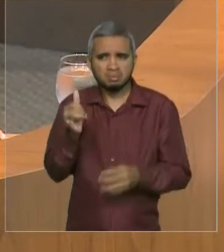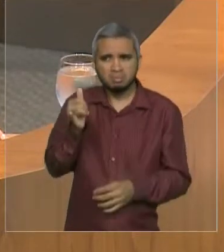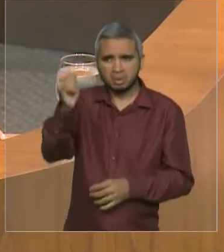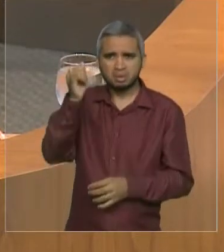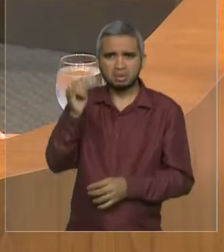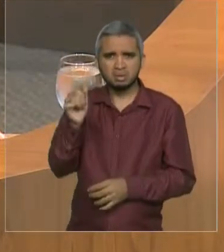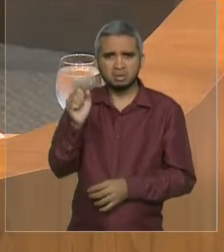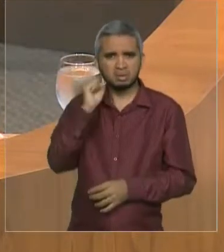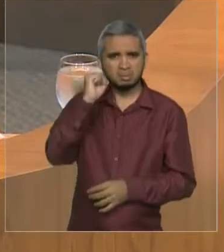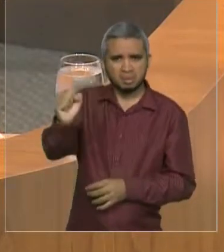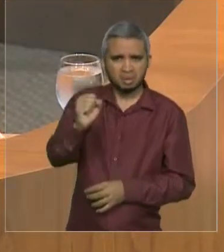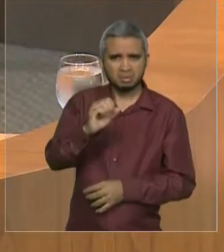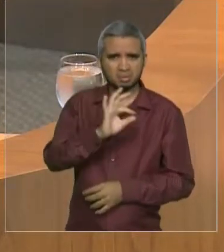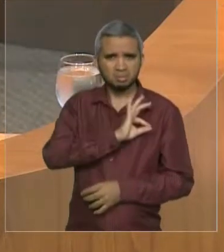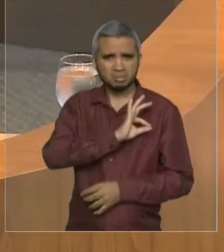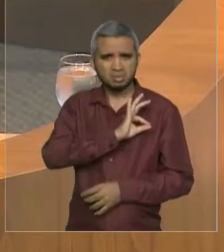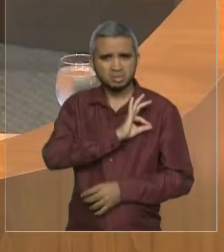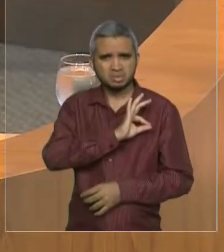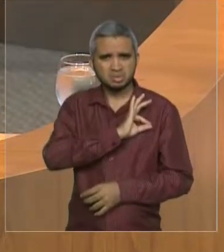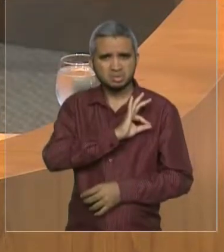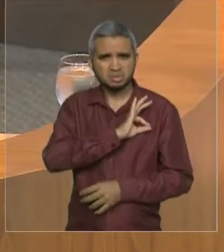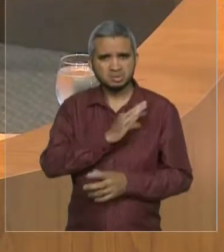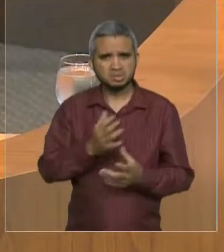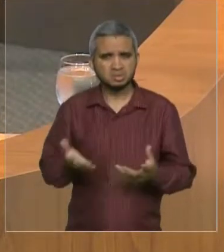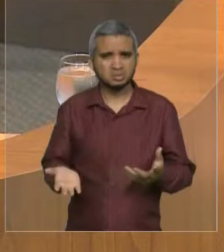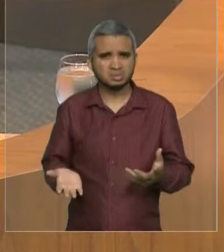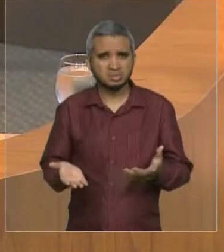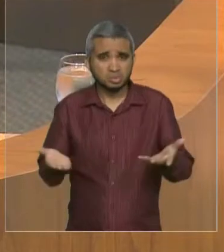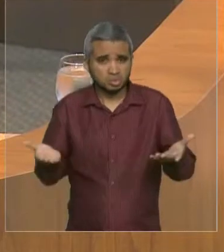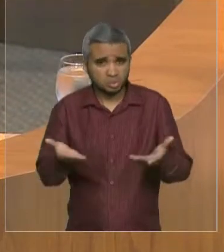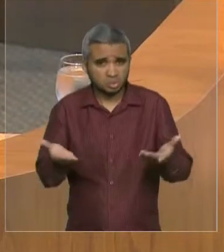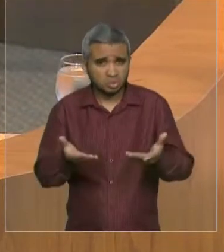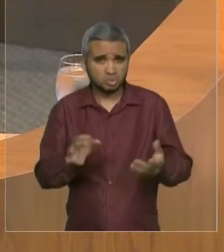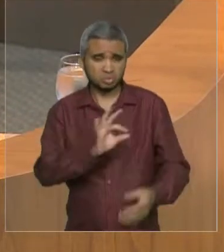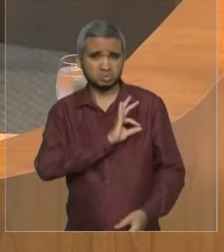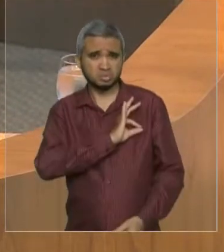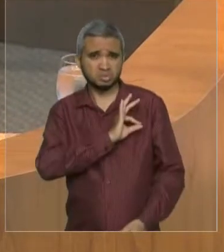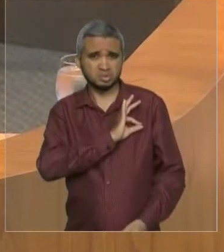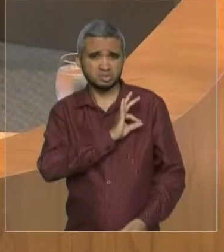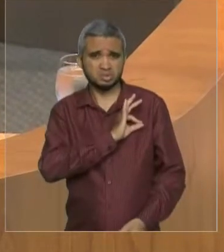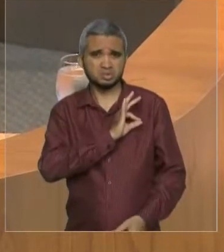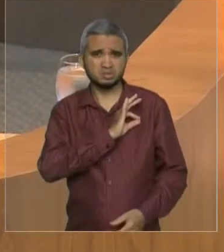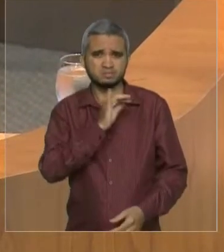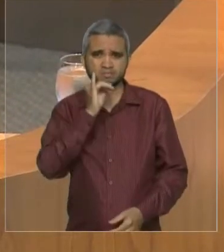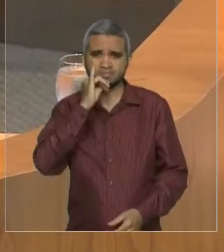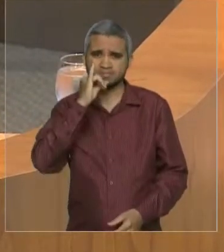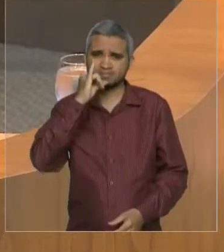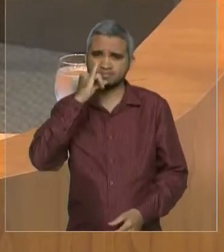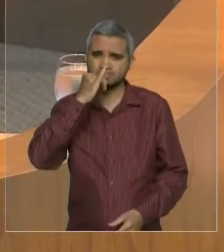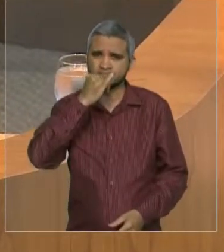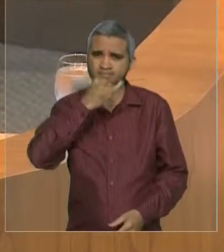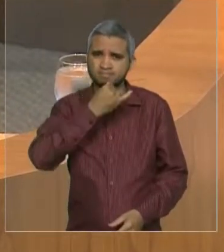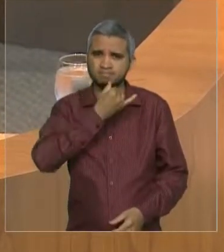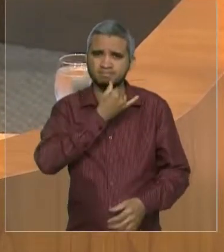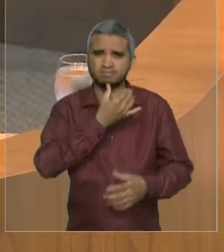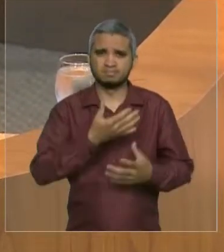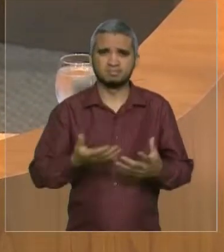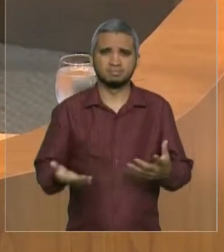militar. Então, hoje, a Polícia Militar do estado do Maranhão está de luto, a farda está de